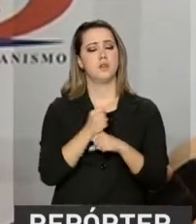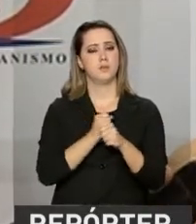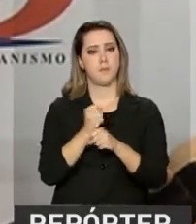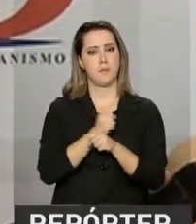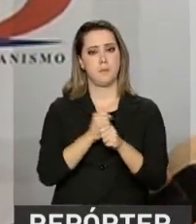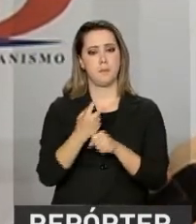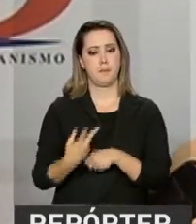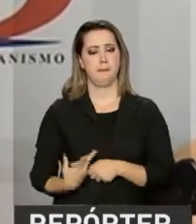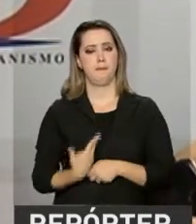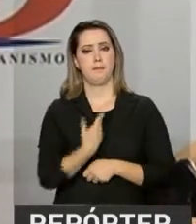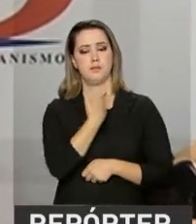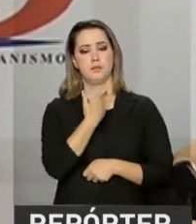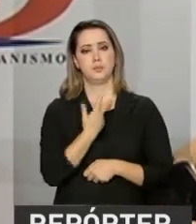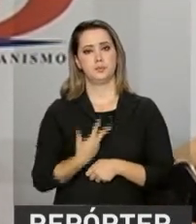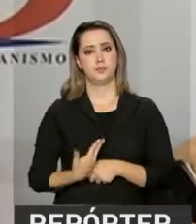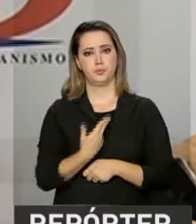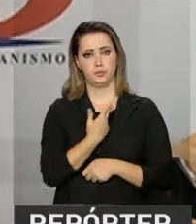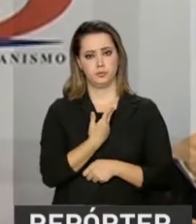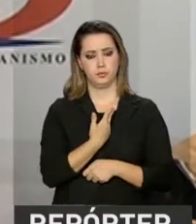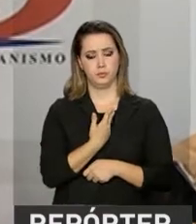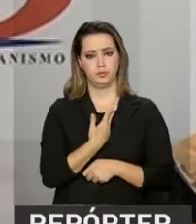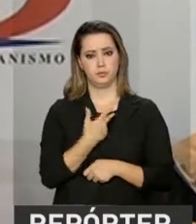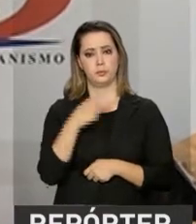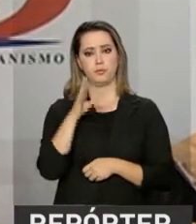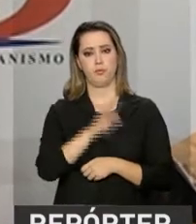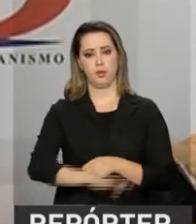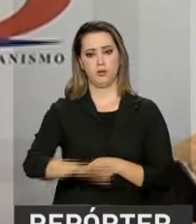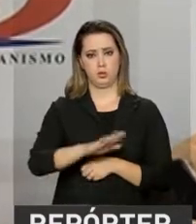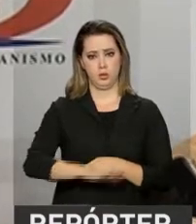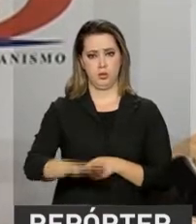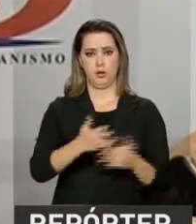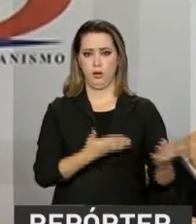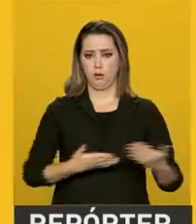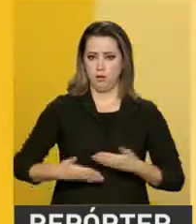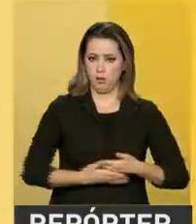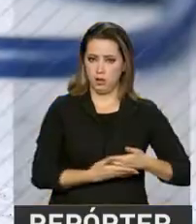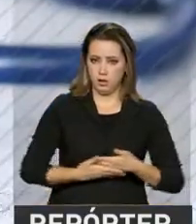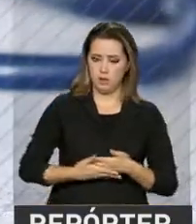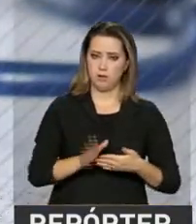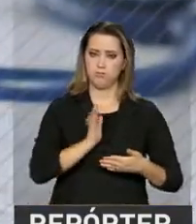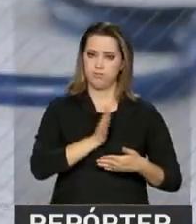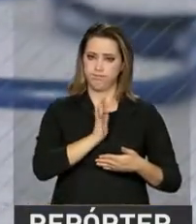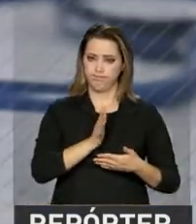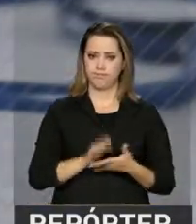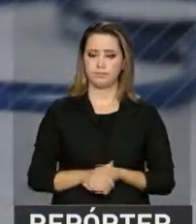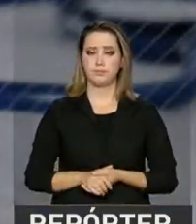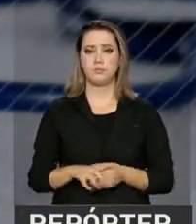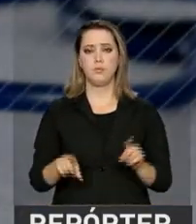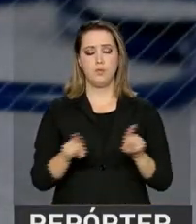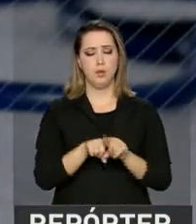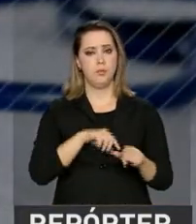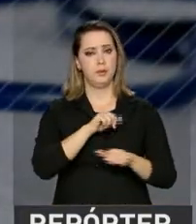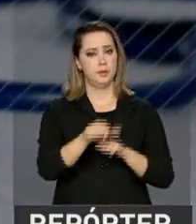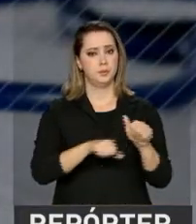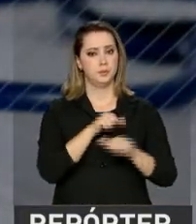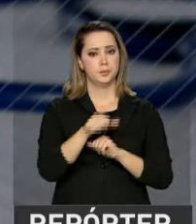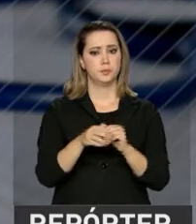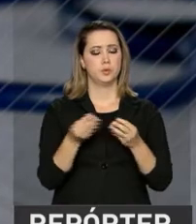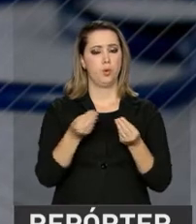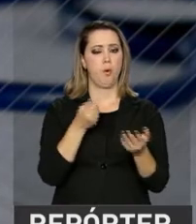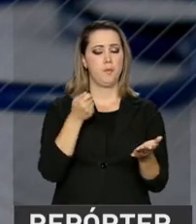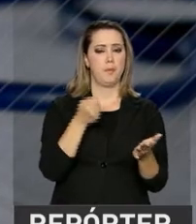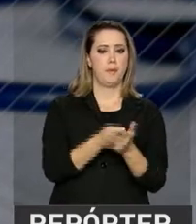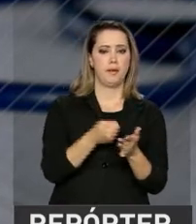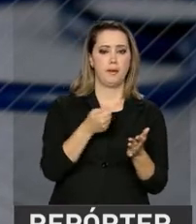cirurgias pediátricas de cardiologia foi feita também uma mudança na forma de pagamento